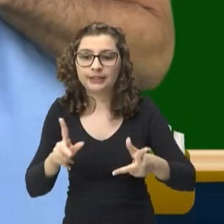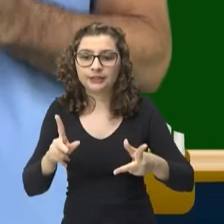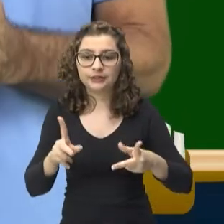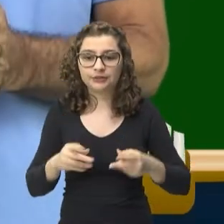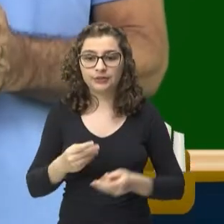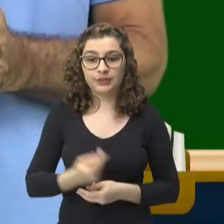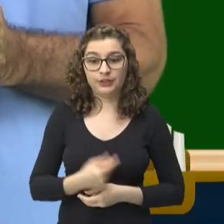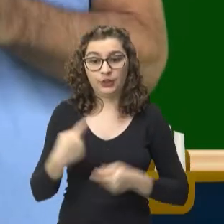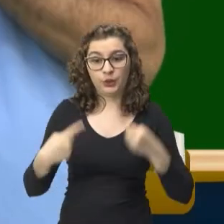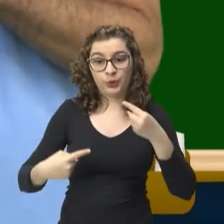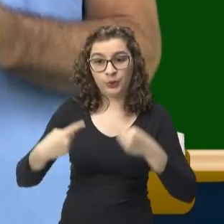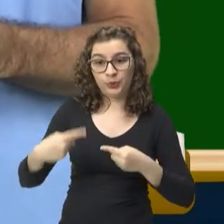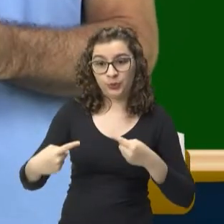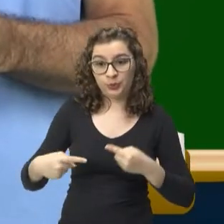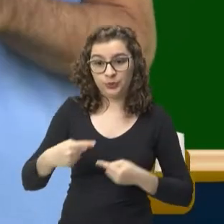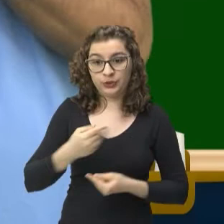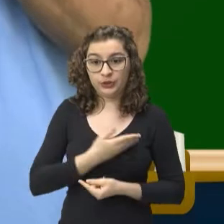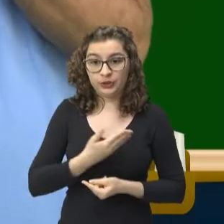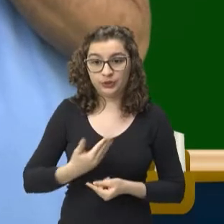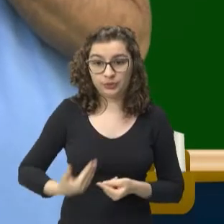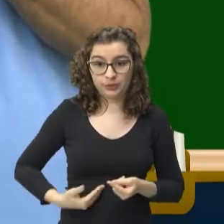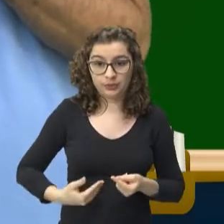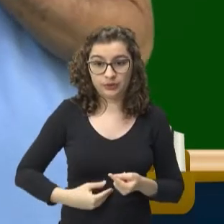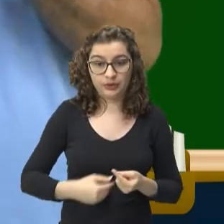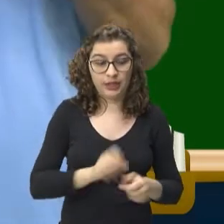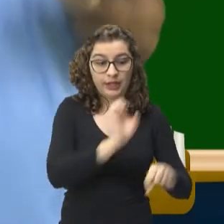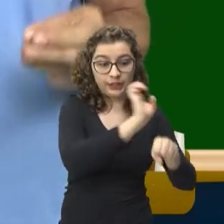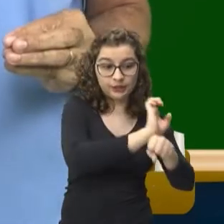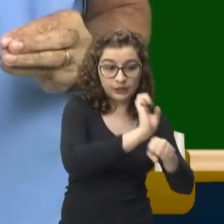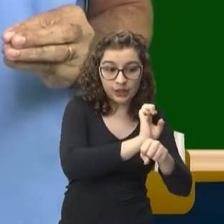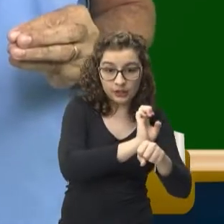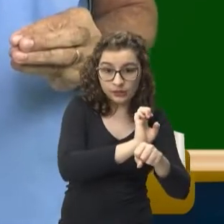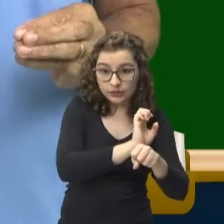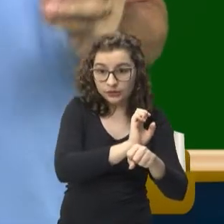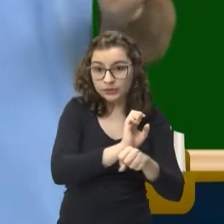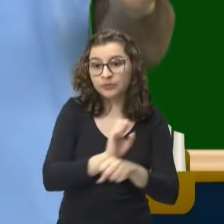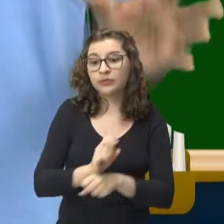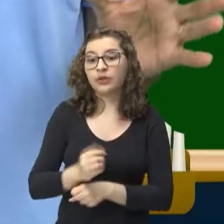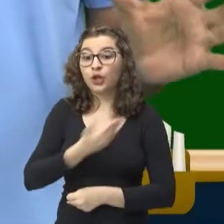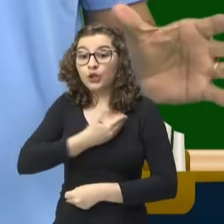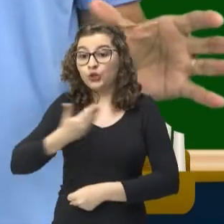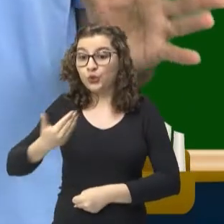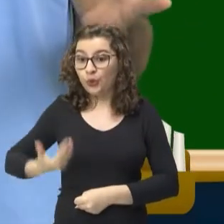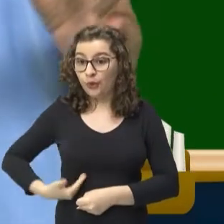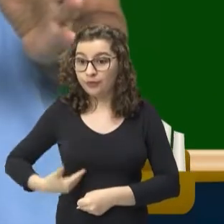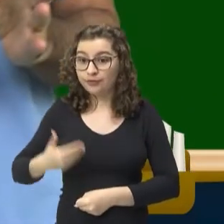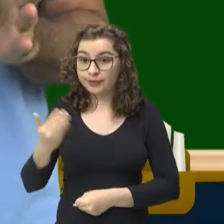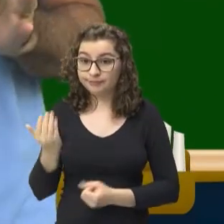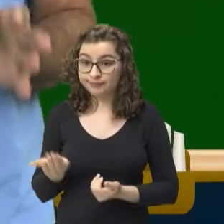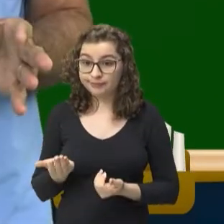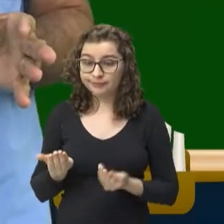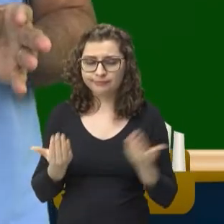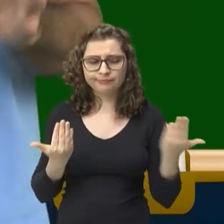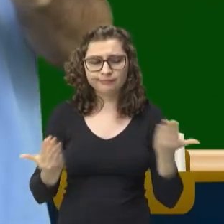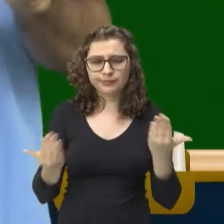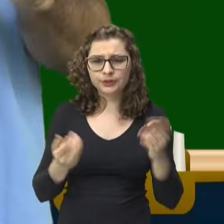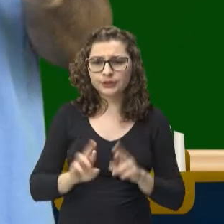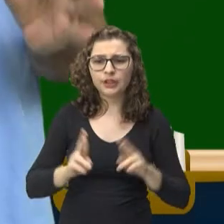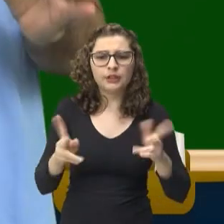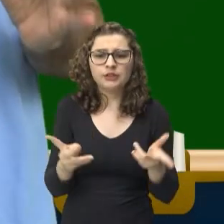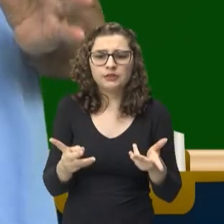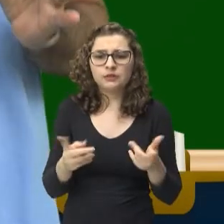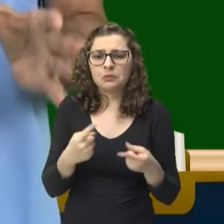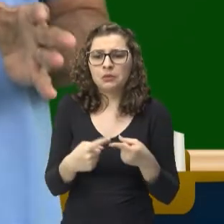políticas públicas de Estado e política pública de governo. Por que então, professor, que existe essa diferença? O que